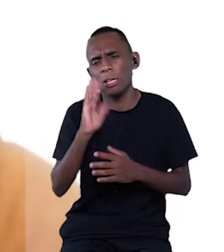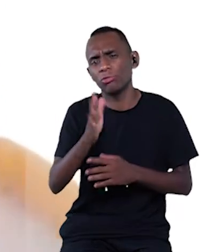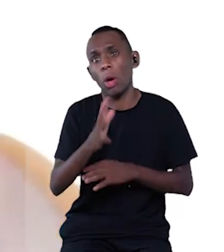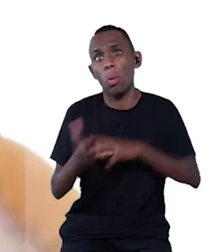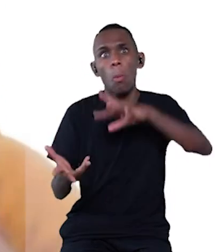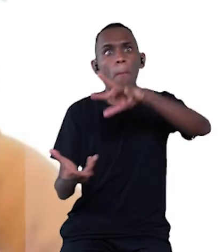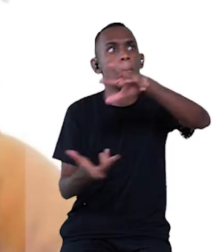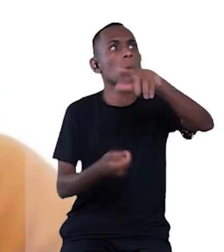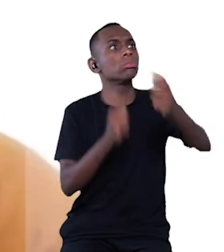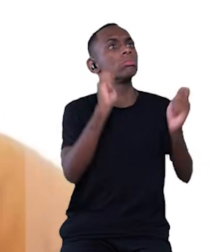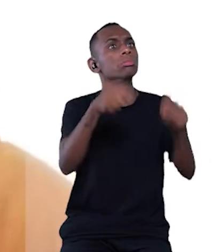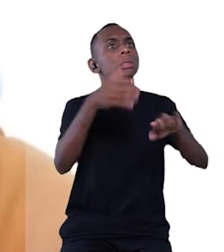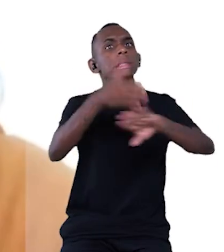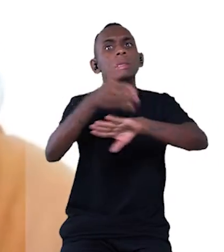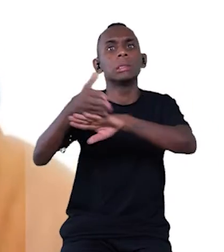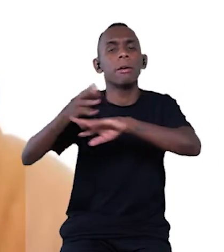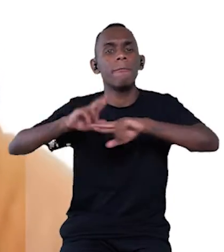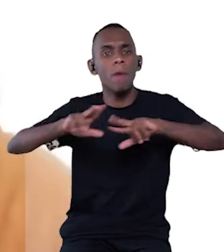eu comecei